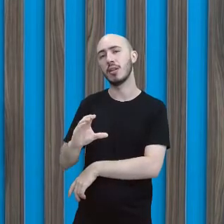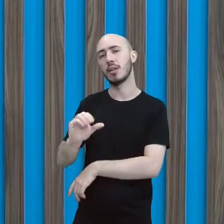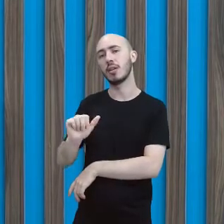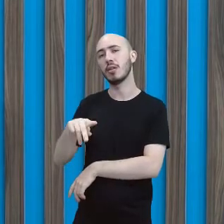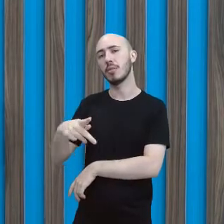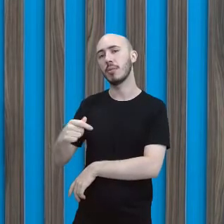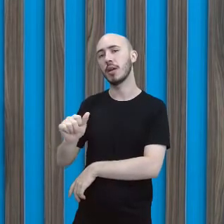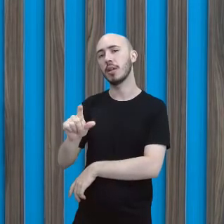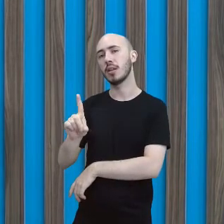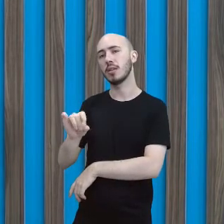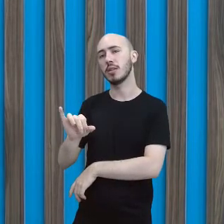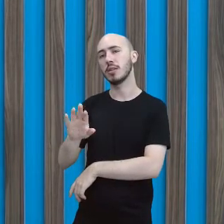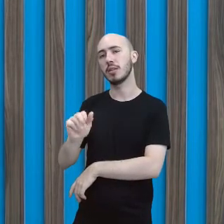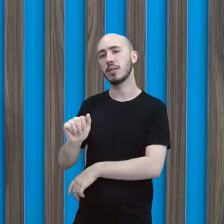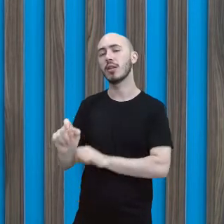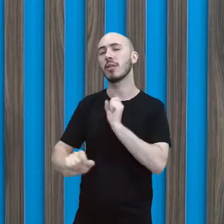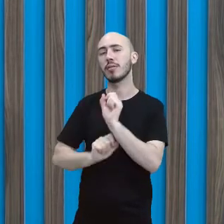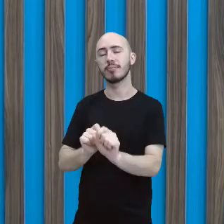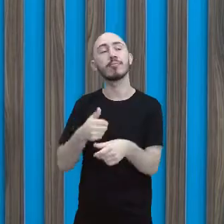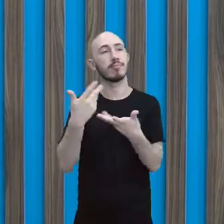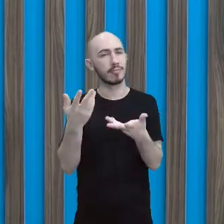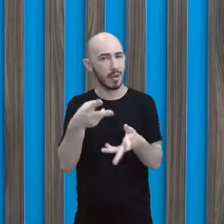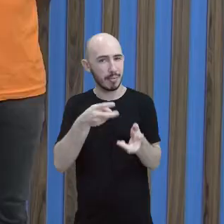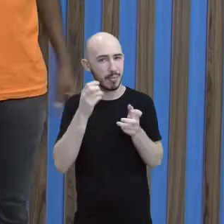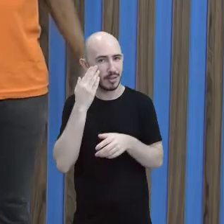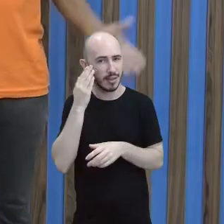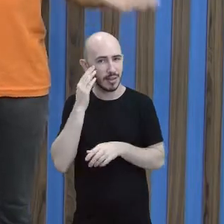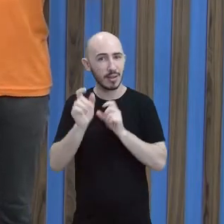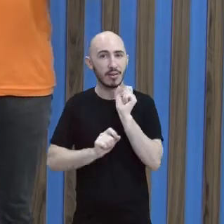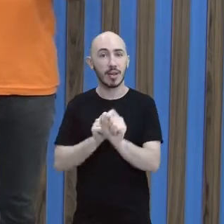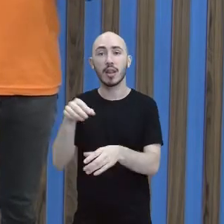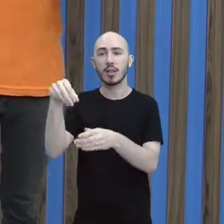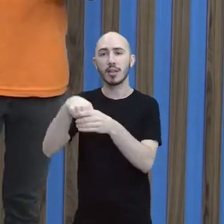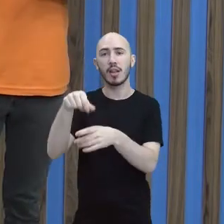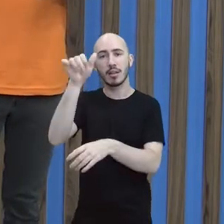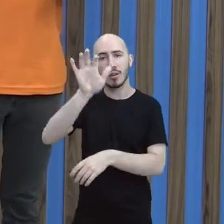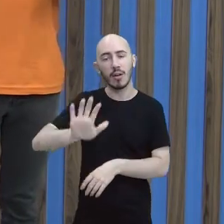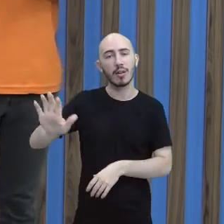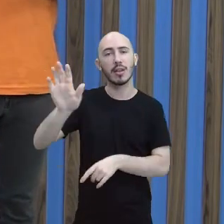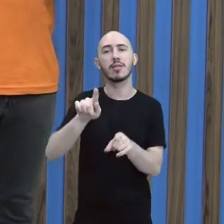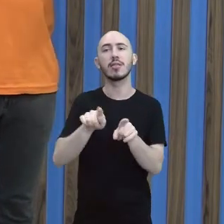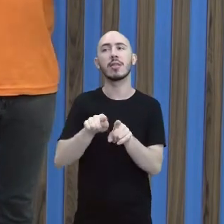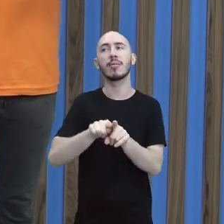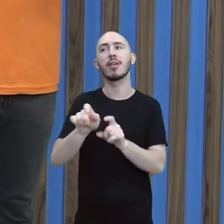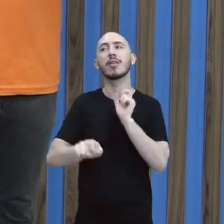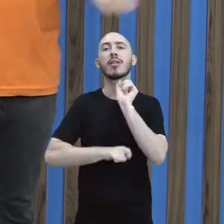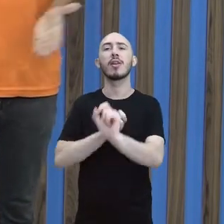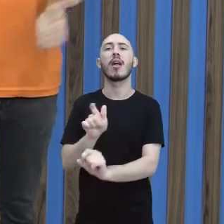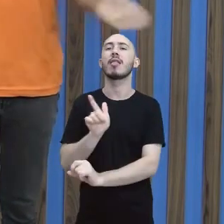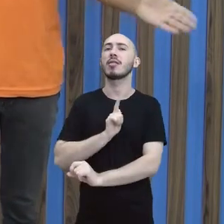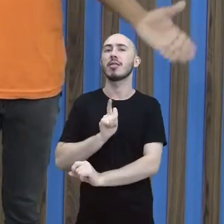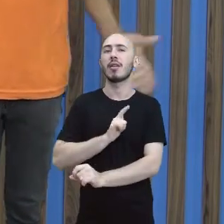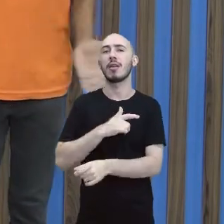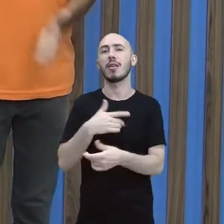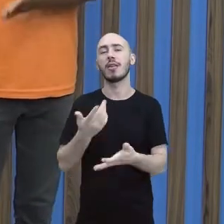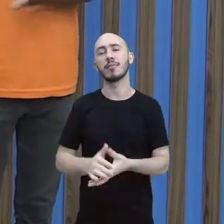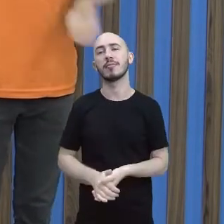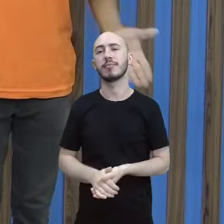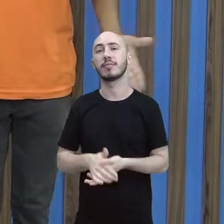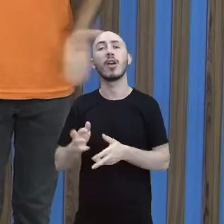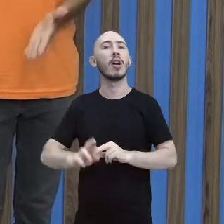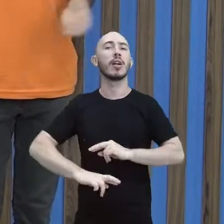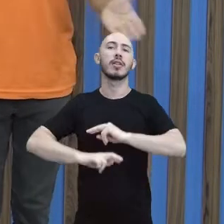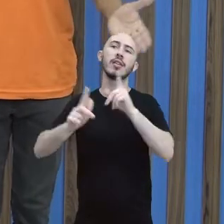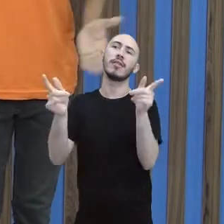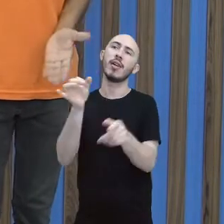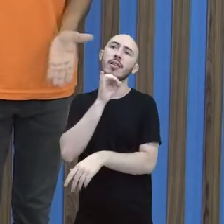essa variação linguística no nosso território. Pois é. No nosso caso de Billy, que Billy foi fazer as Olimpíadas agora, lá no Japão, estava